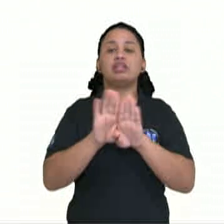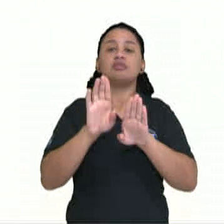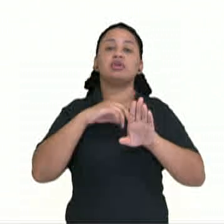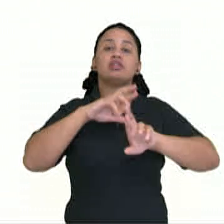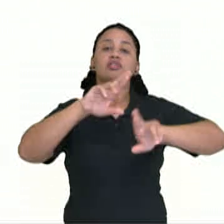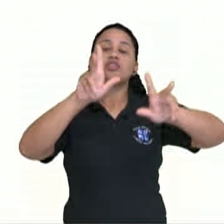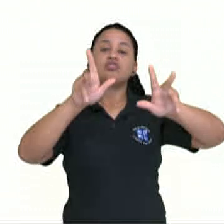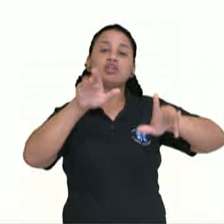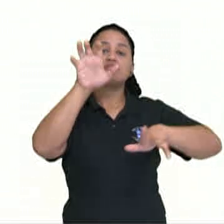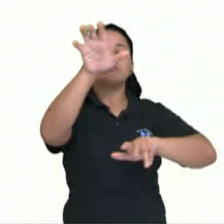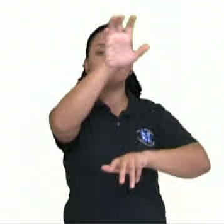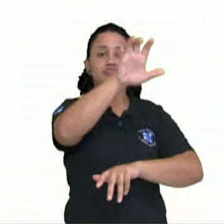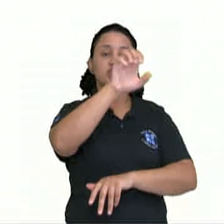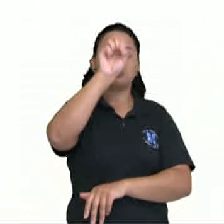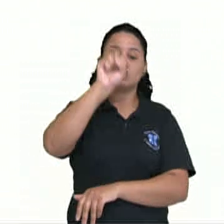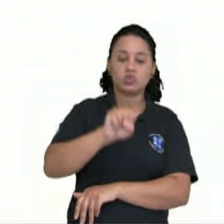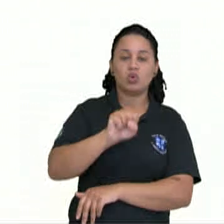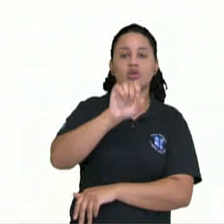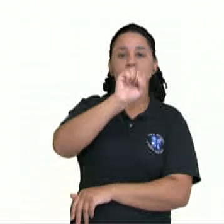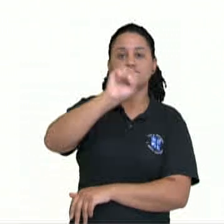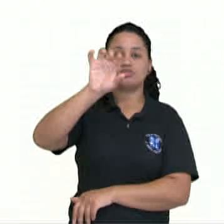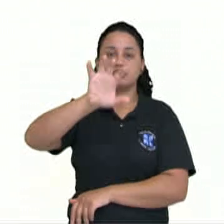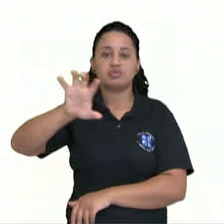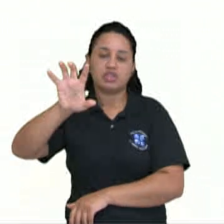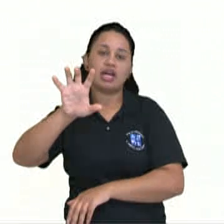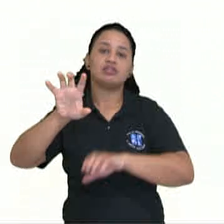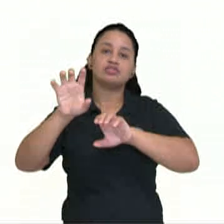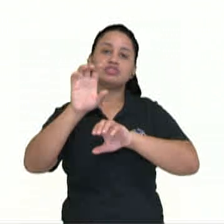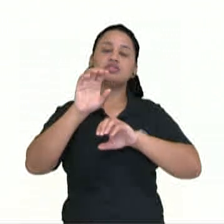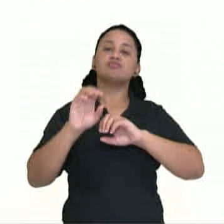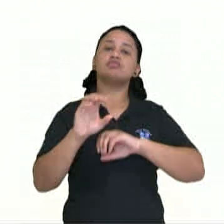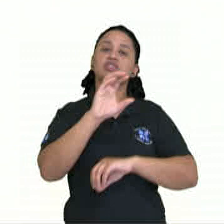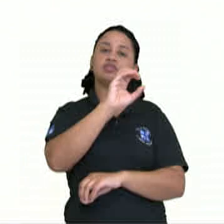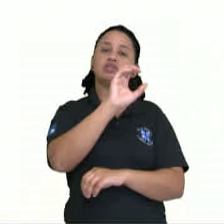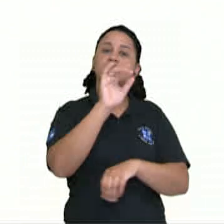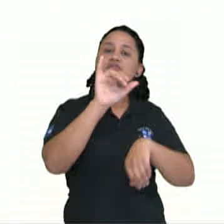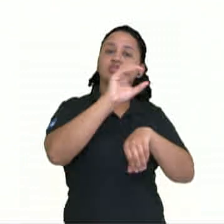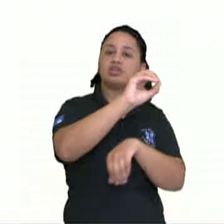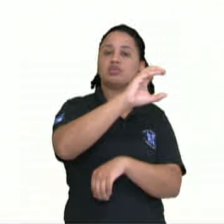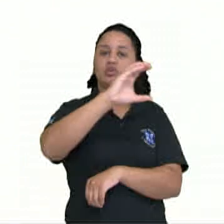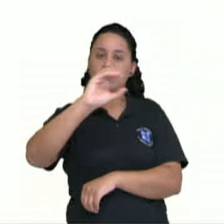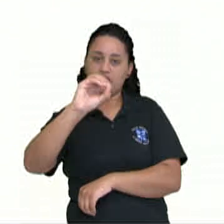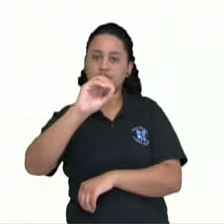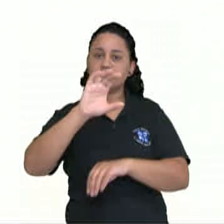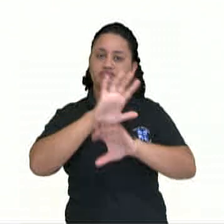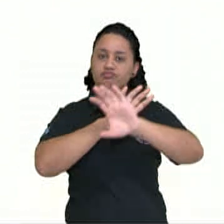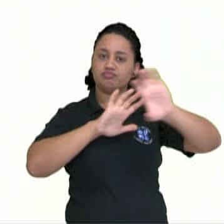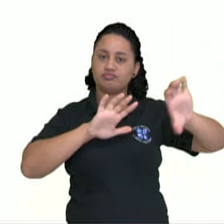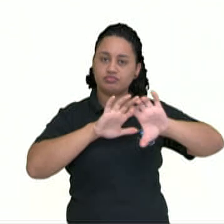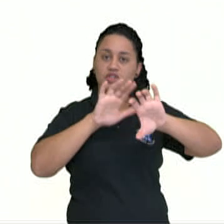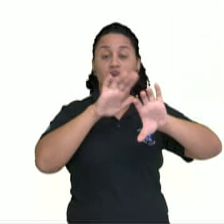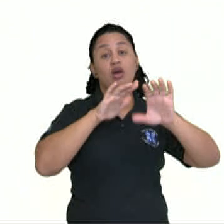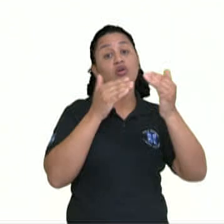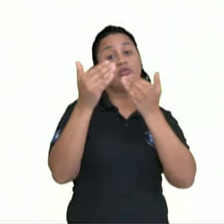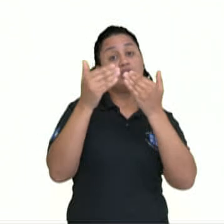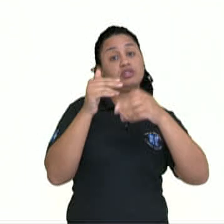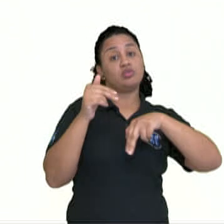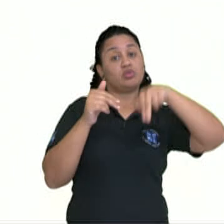entre as regiões Sul, Sudeste e Centro-Oeste, em comparação com o Norte e Nordeste do